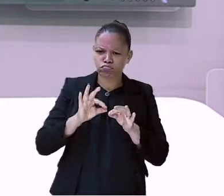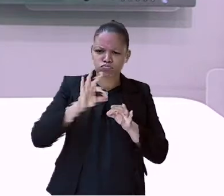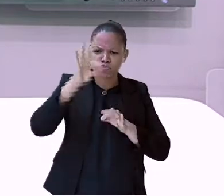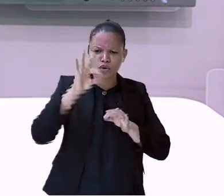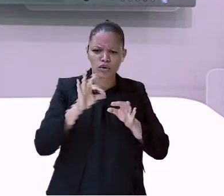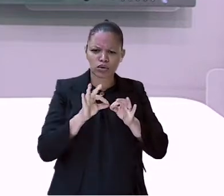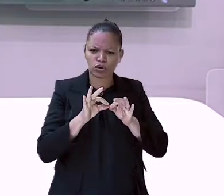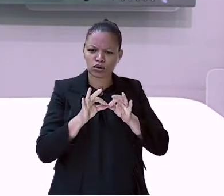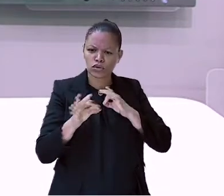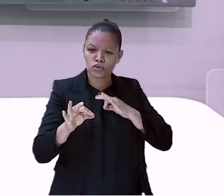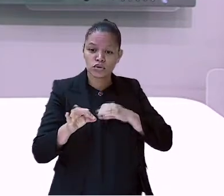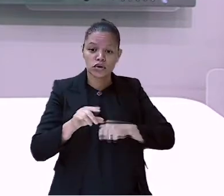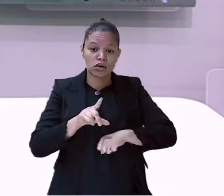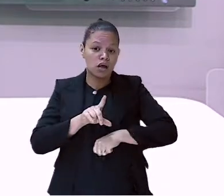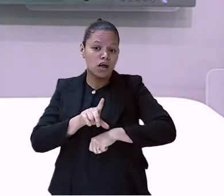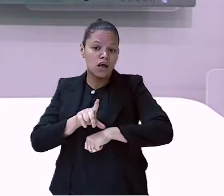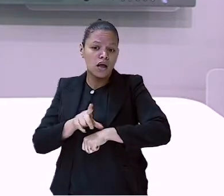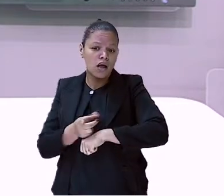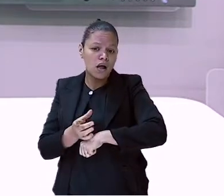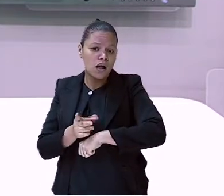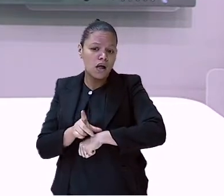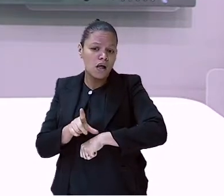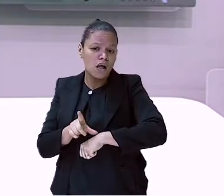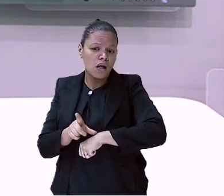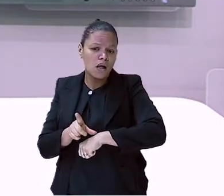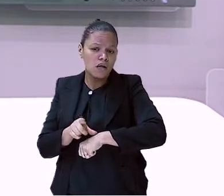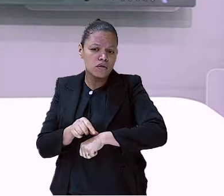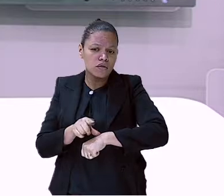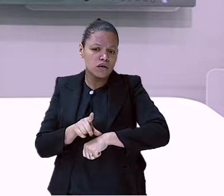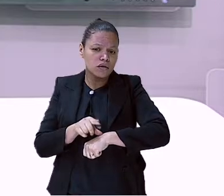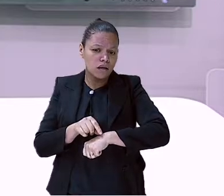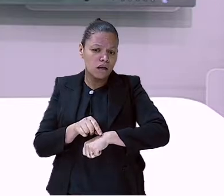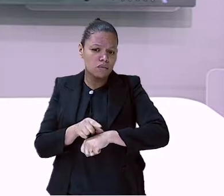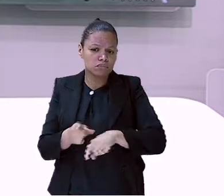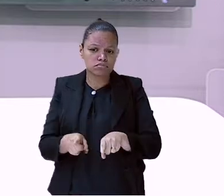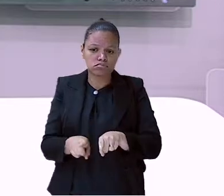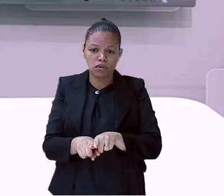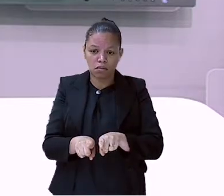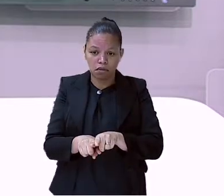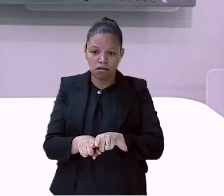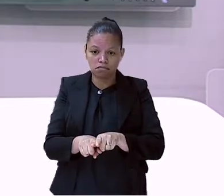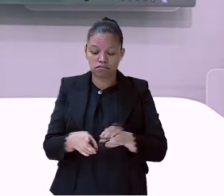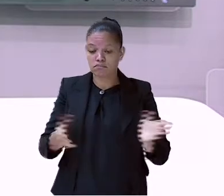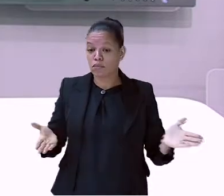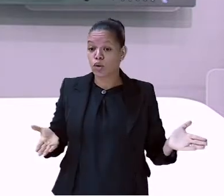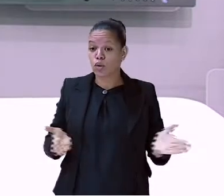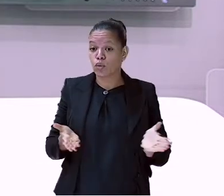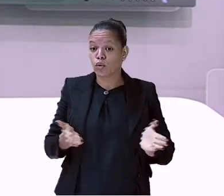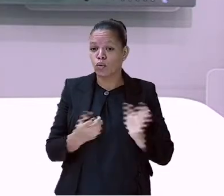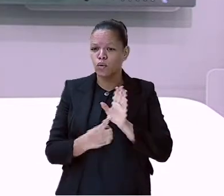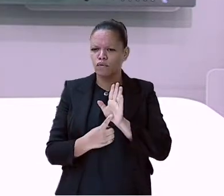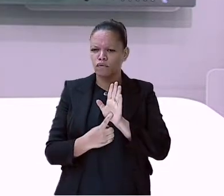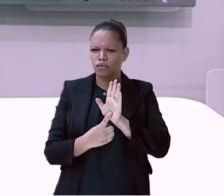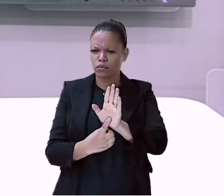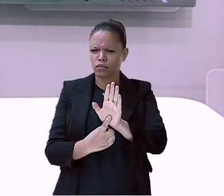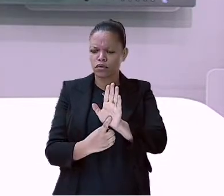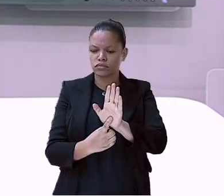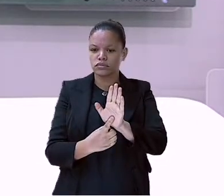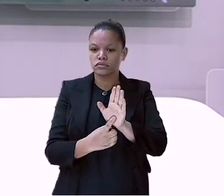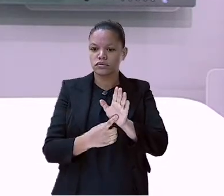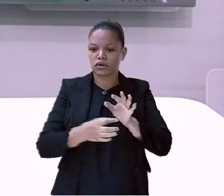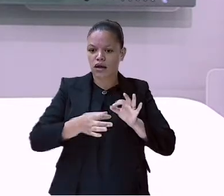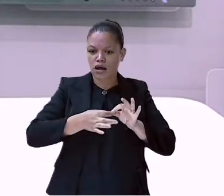tempo e hoje nós vamos falar de unidades de medida comprimento, tá certo? Então, nós